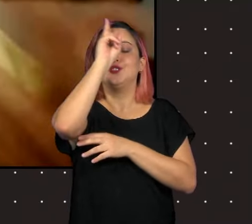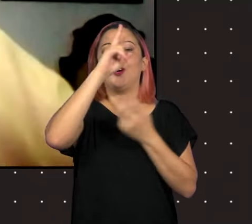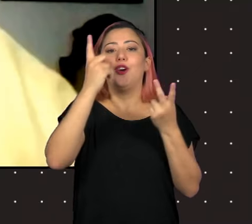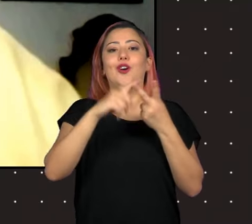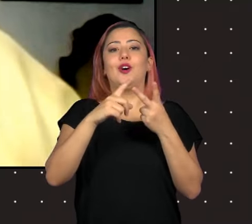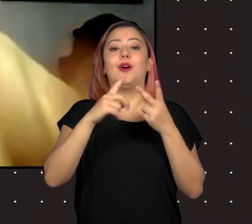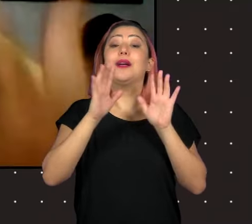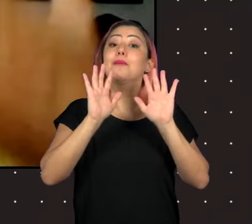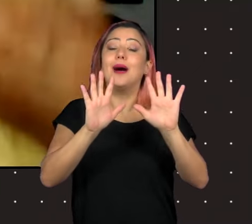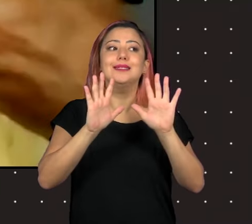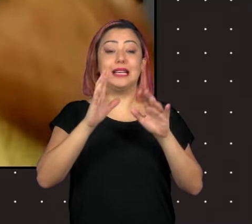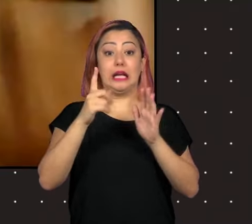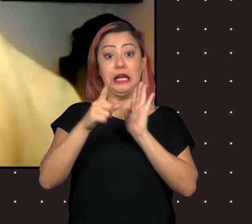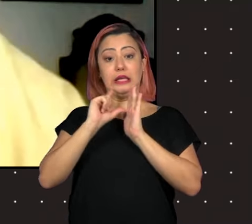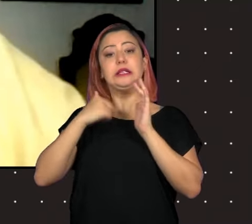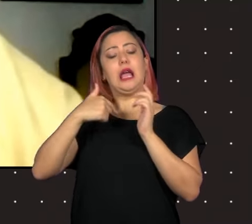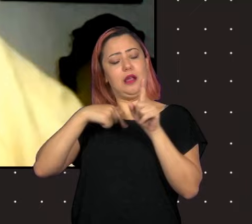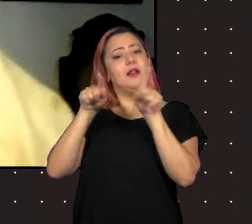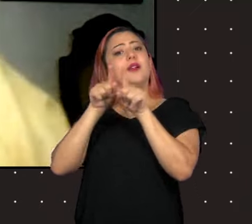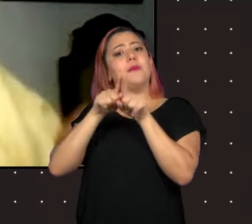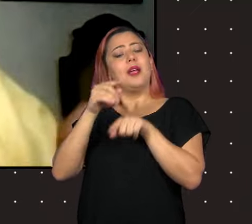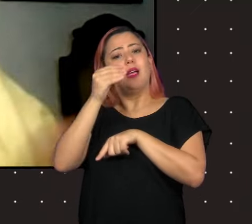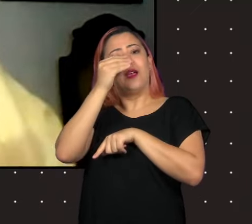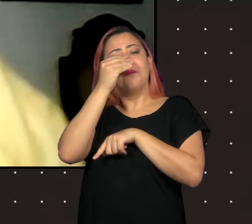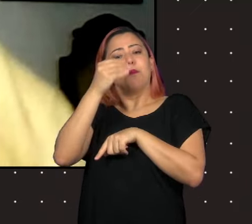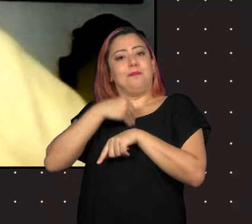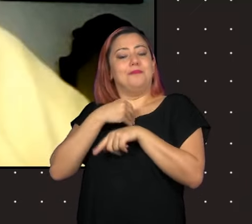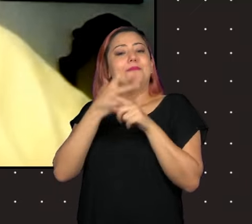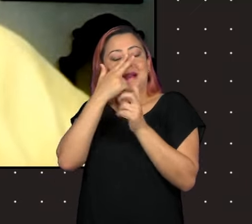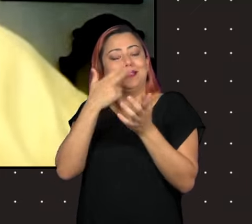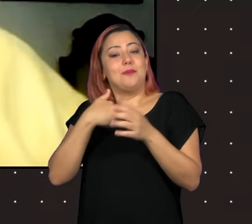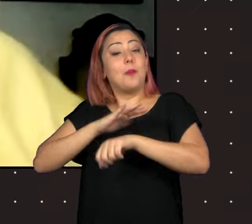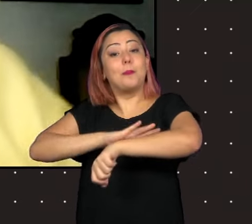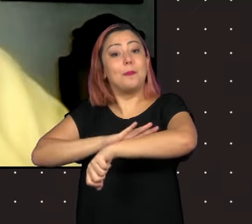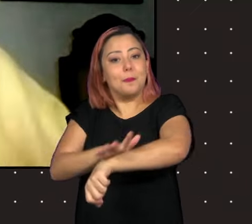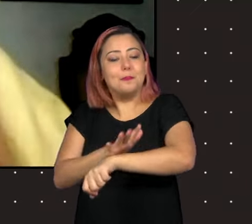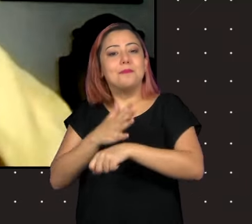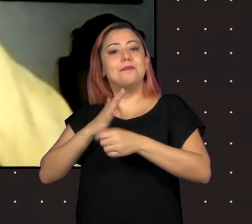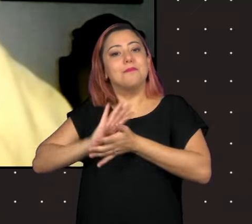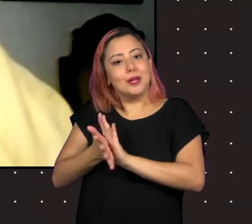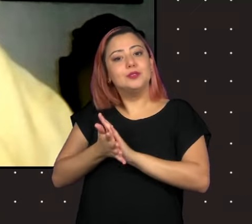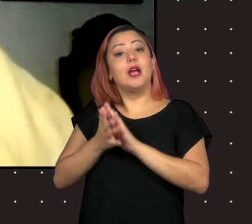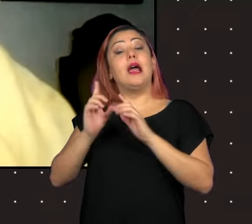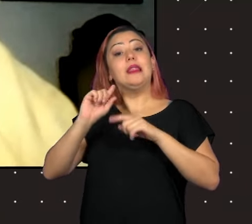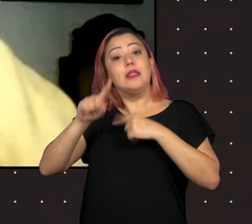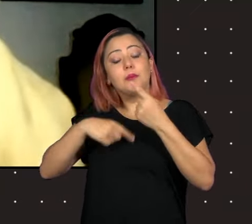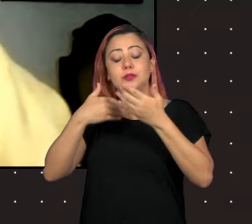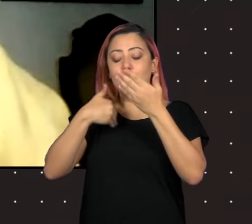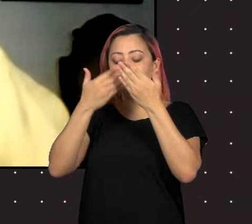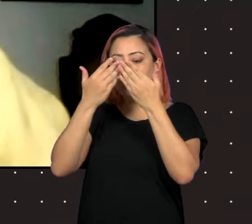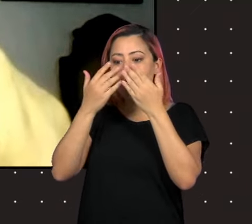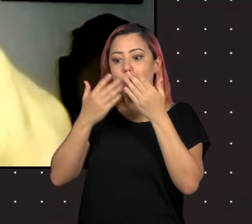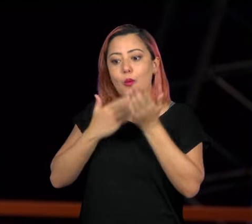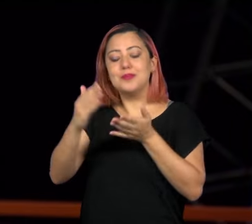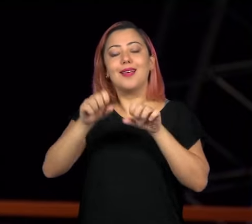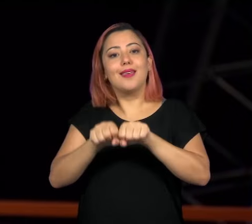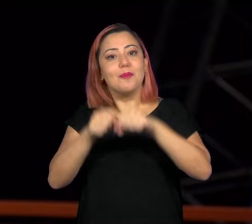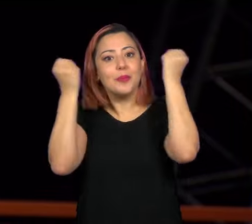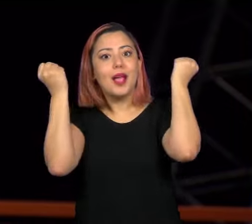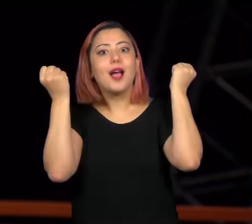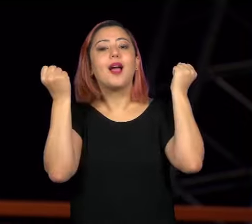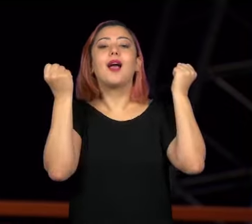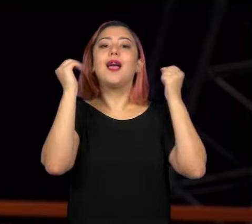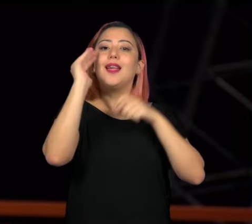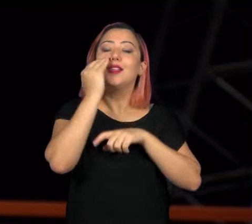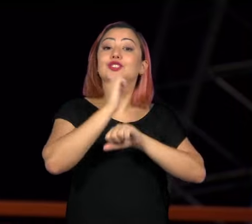o preconceito que tapava a minha visão, não deixava eu ver que homem era aquele e o que, que ele significava.